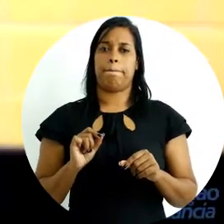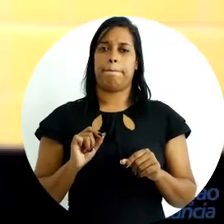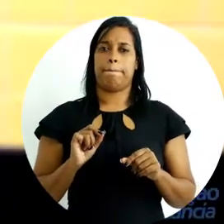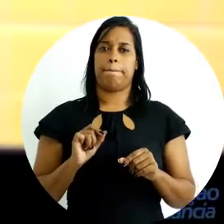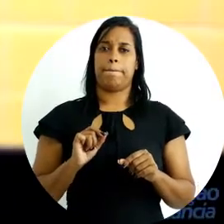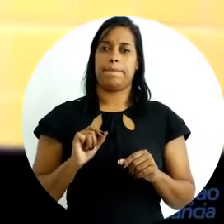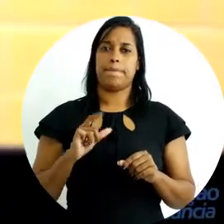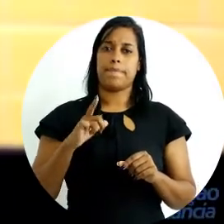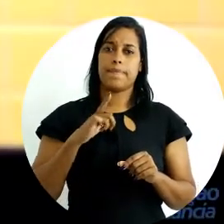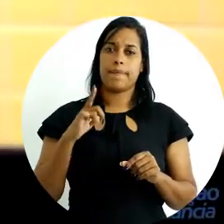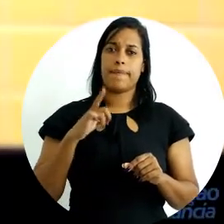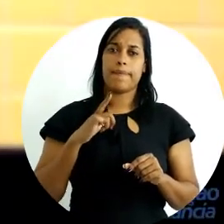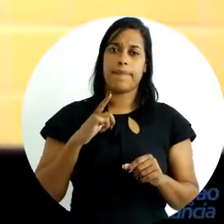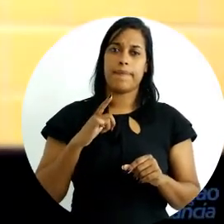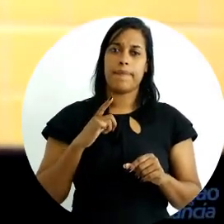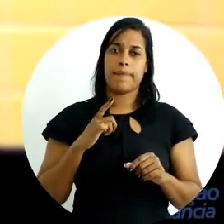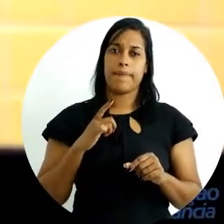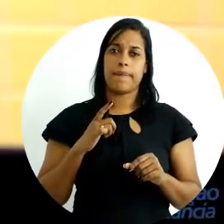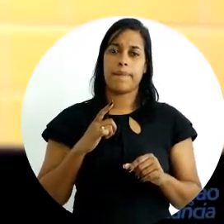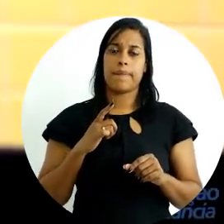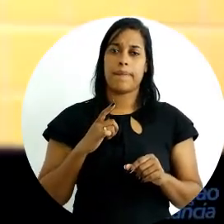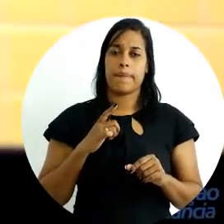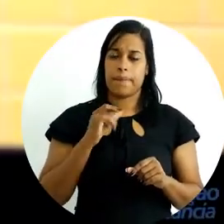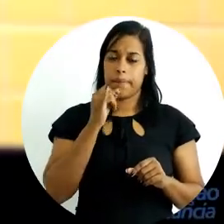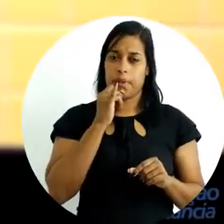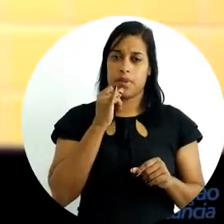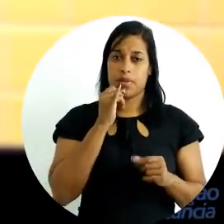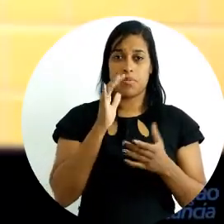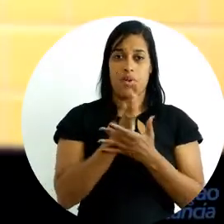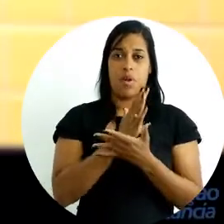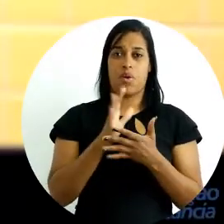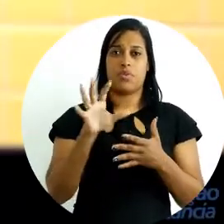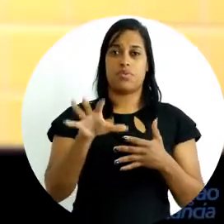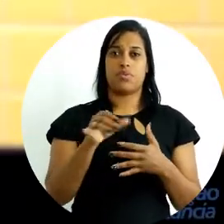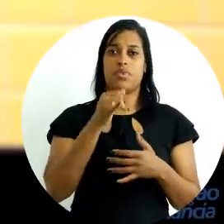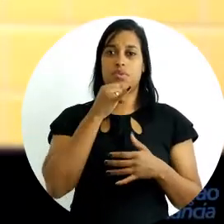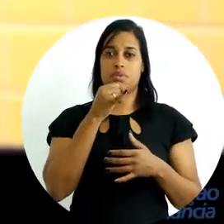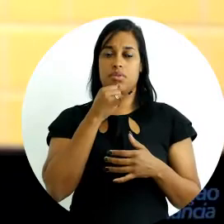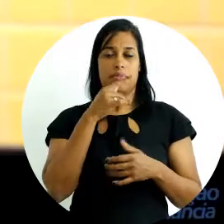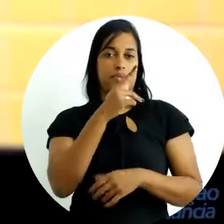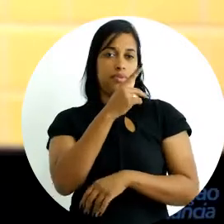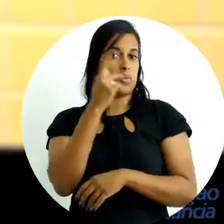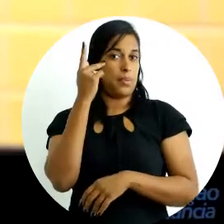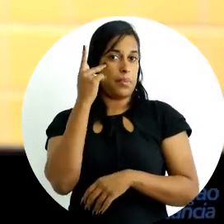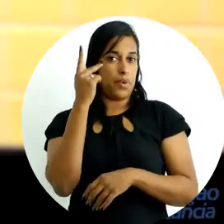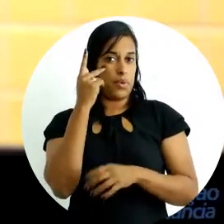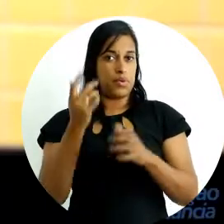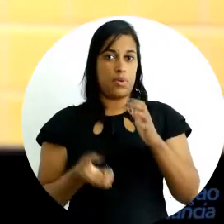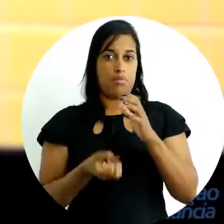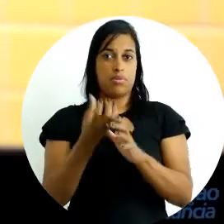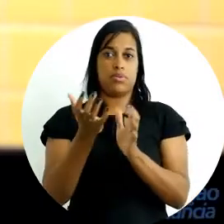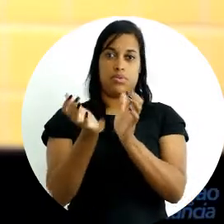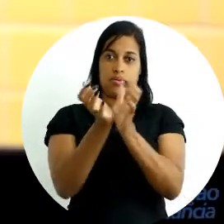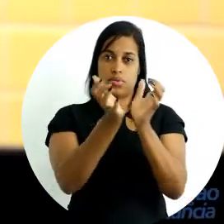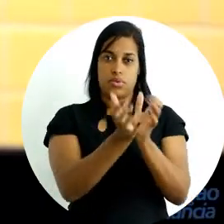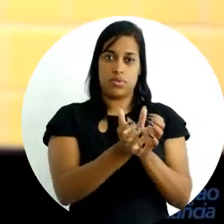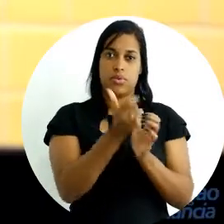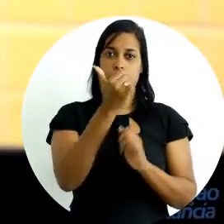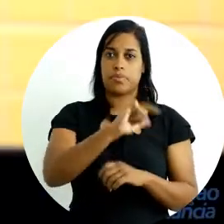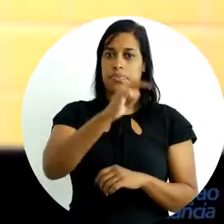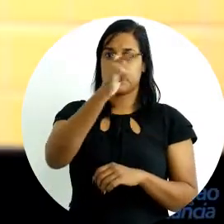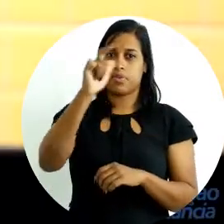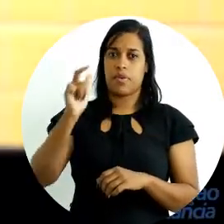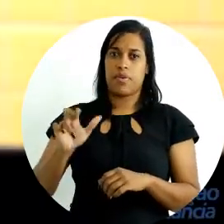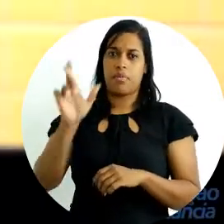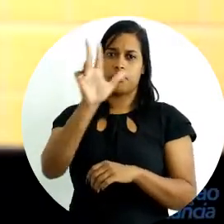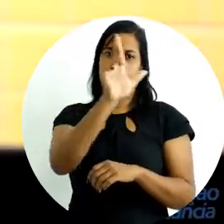a imitação, vai se pegar esses exemplos de São Paulo com a criação do grupo escolar e